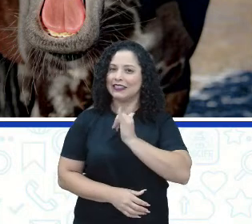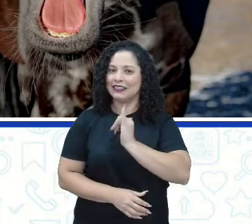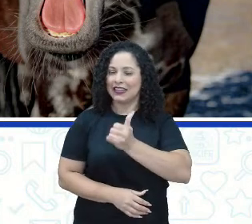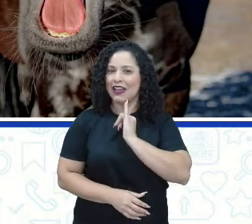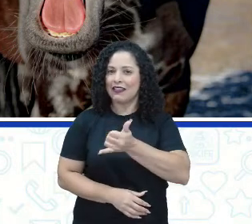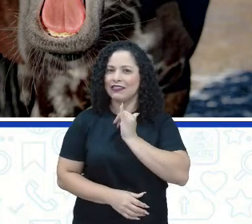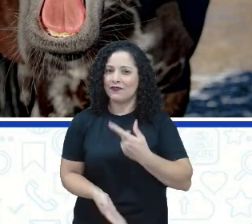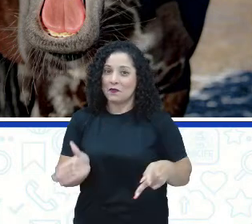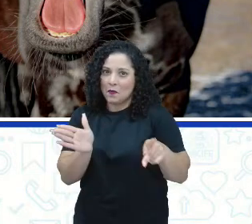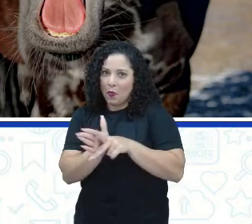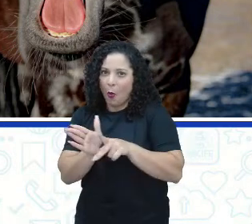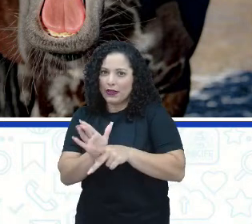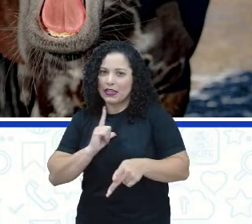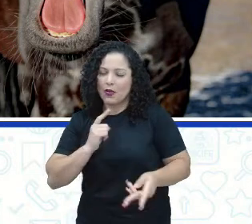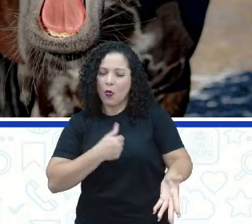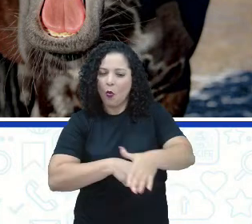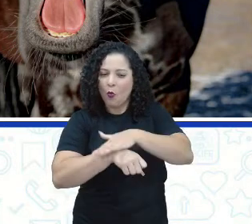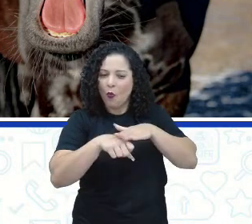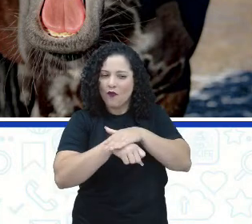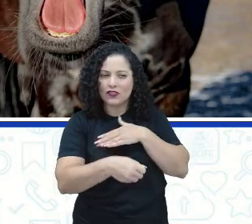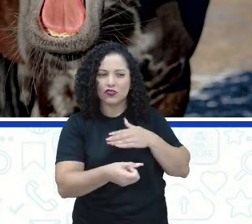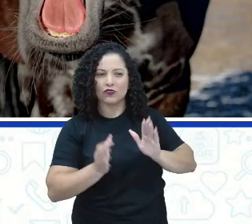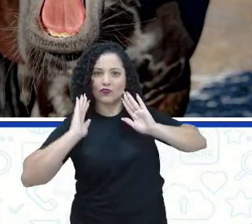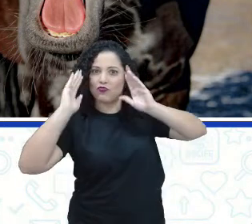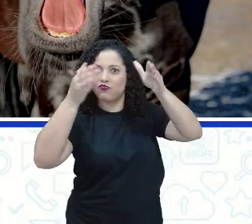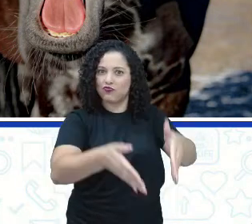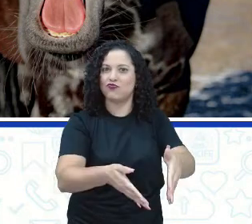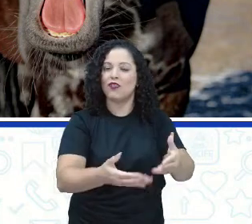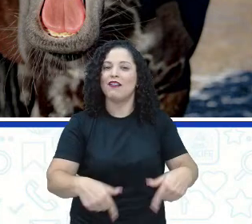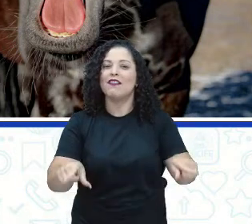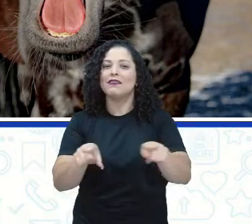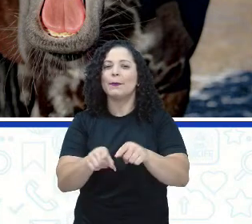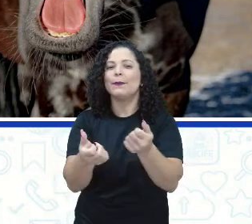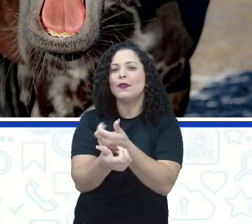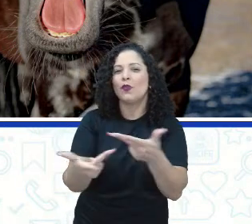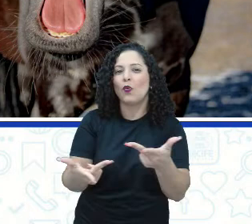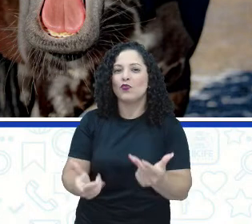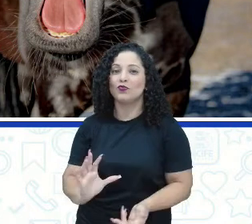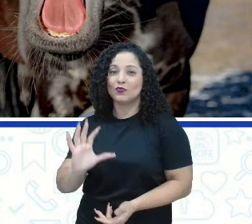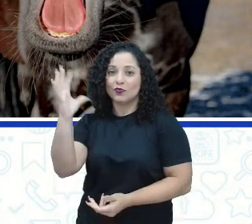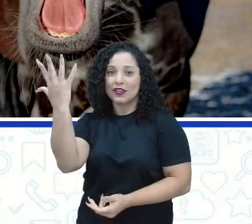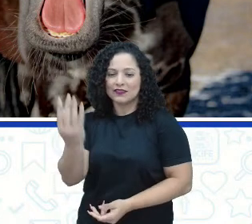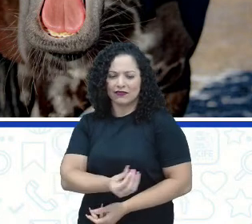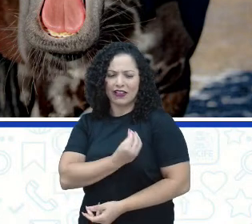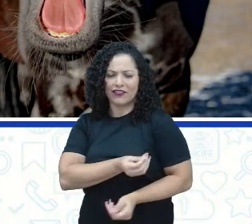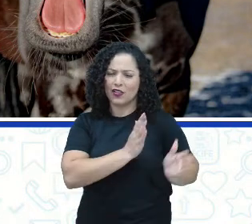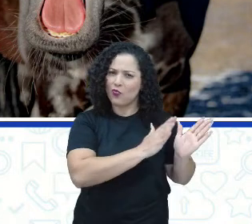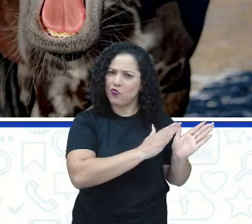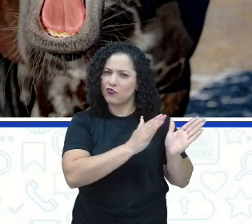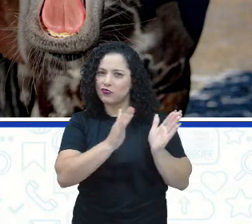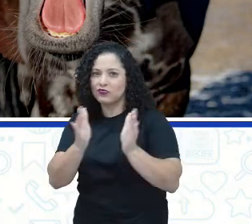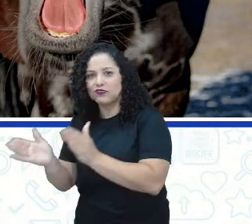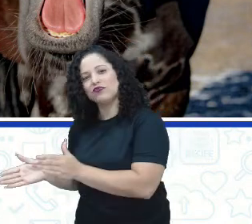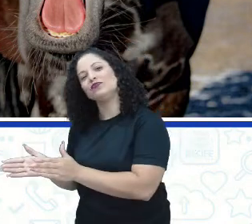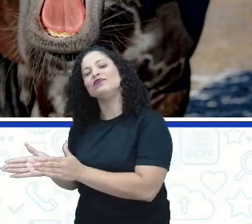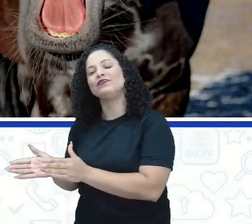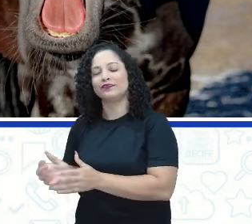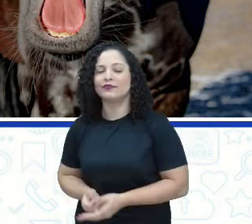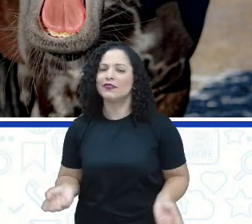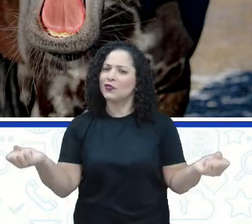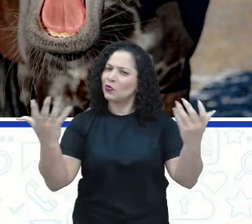composta por diálogos diretos e situações do cotidiano, ou seja, do dia a dia,